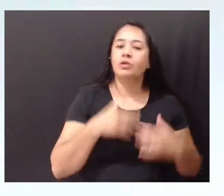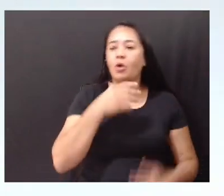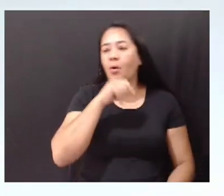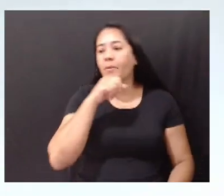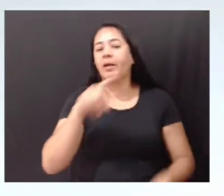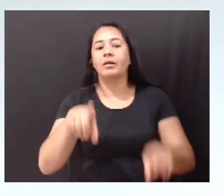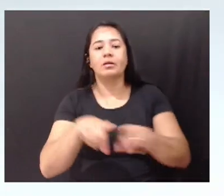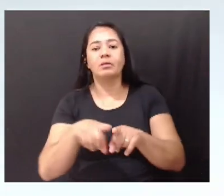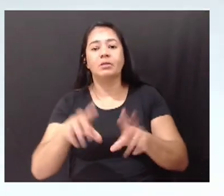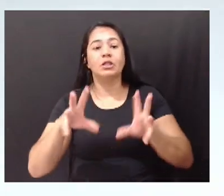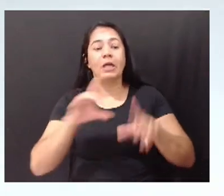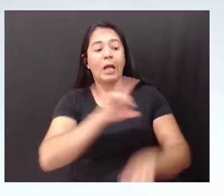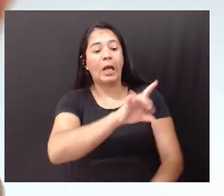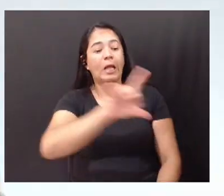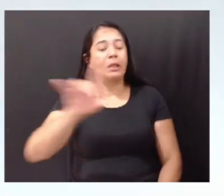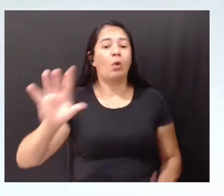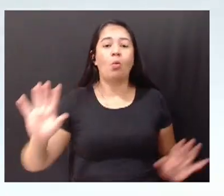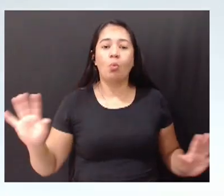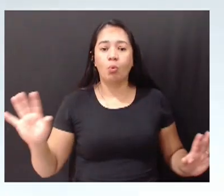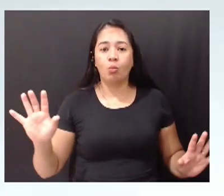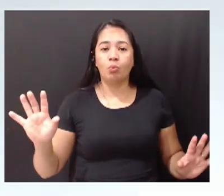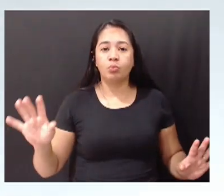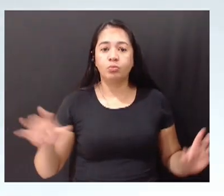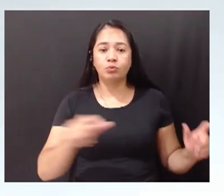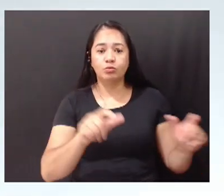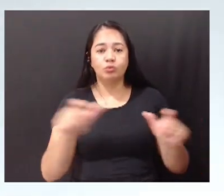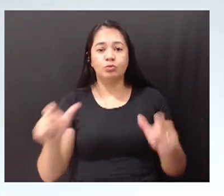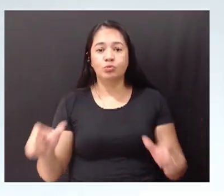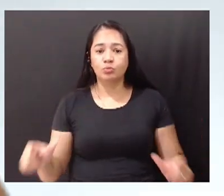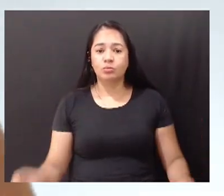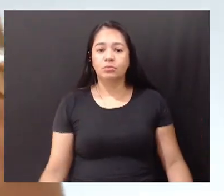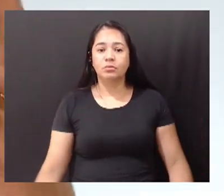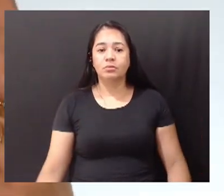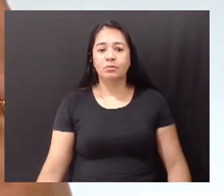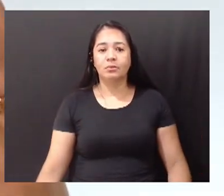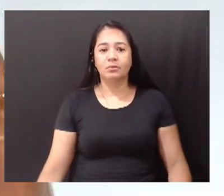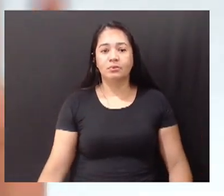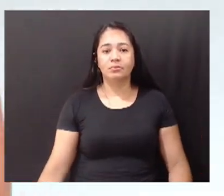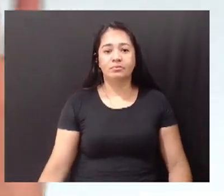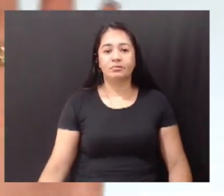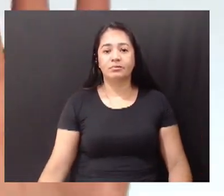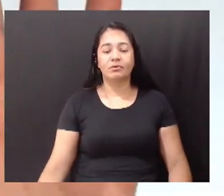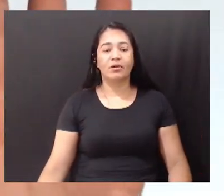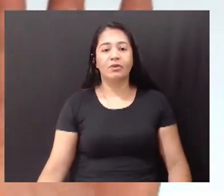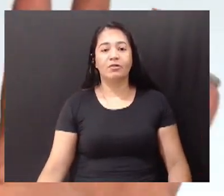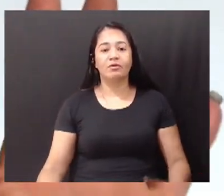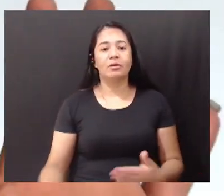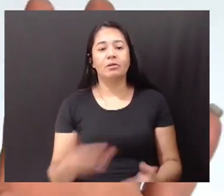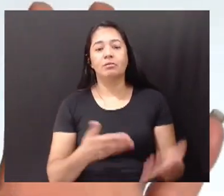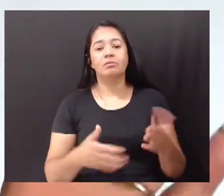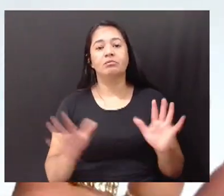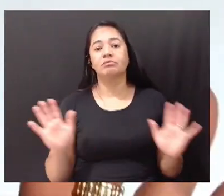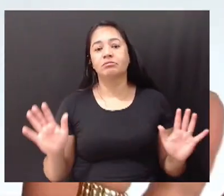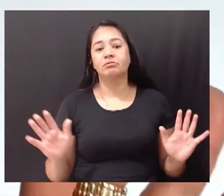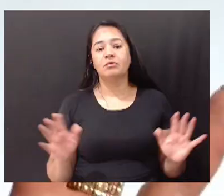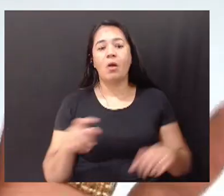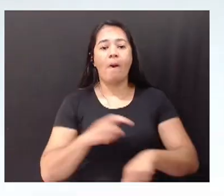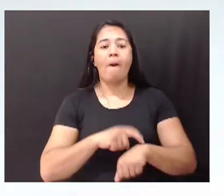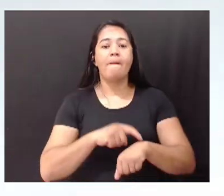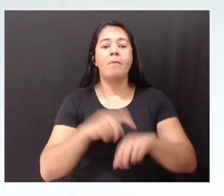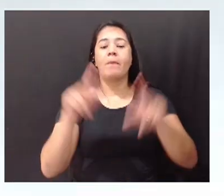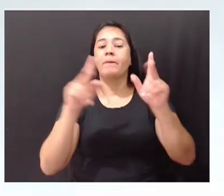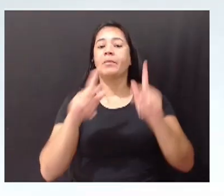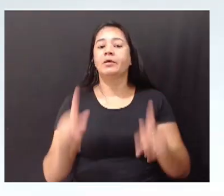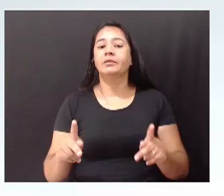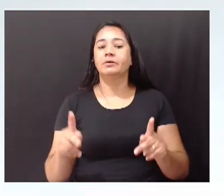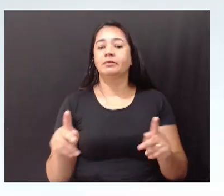cada um vai ficar no seu, né, com a sua própria tela. Então, você vai ficar interagindo ali, então vai ter um momento de paz no ambiente.